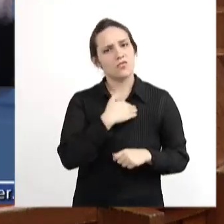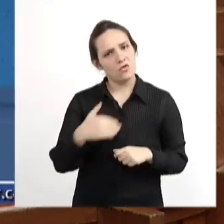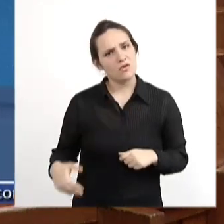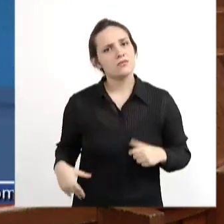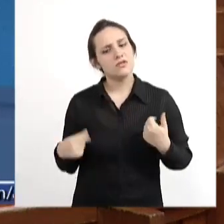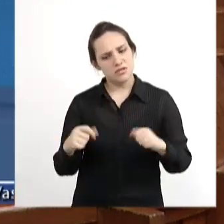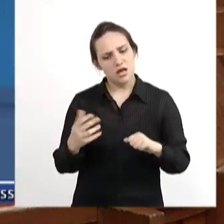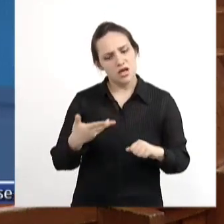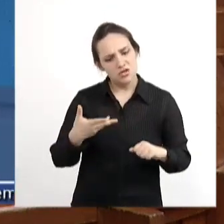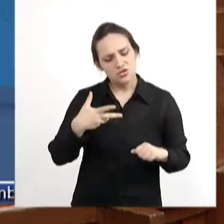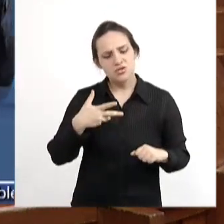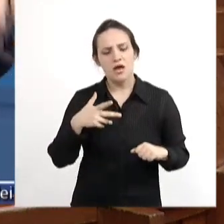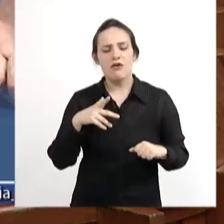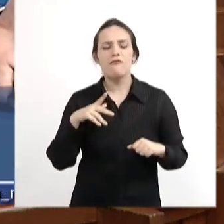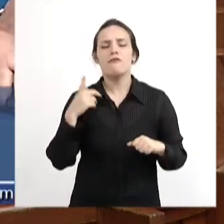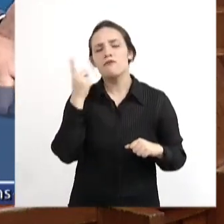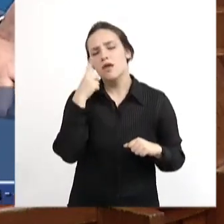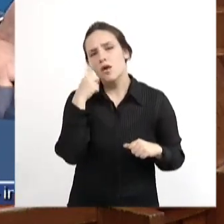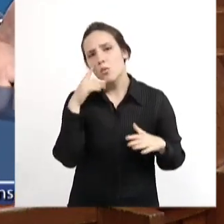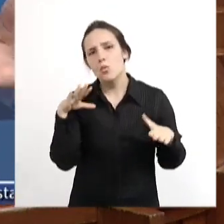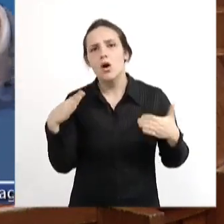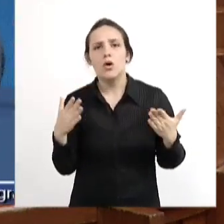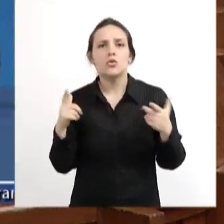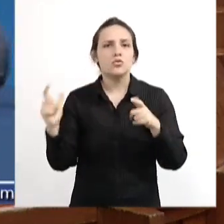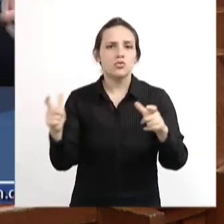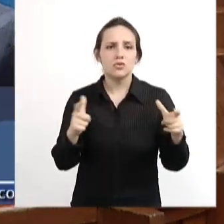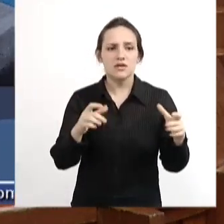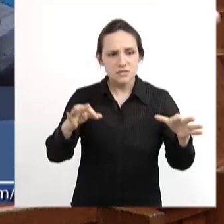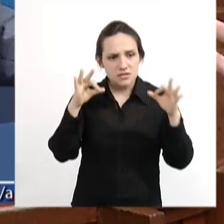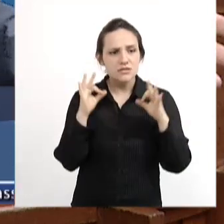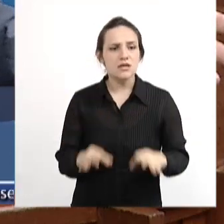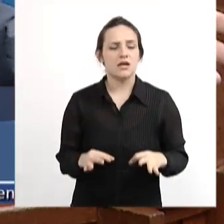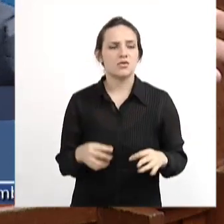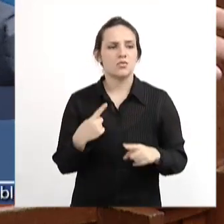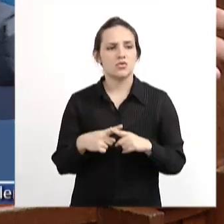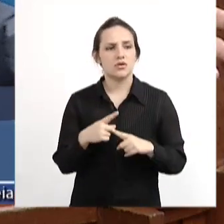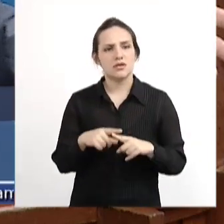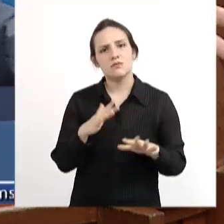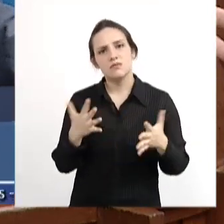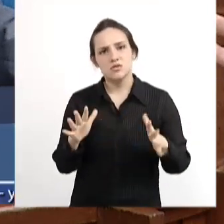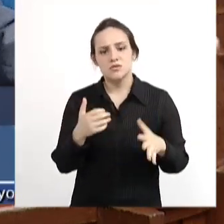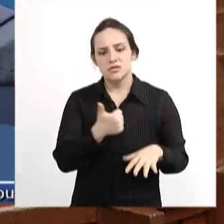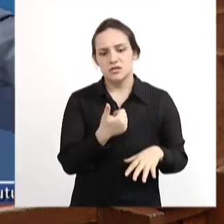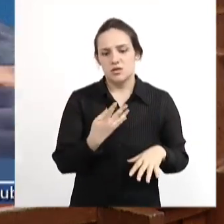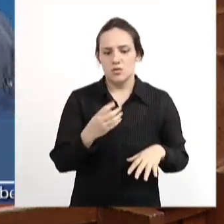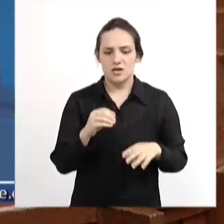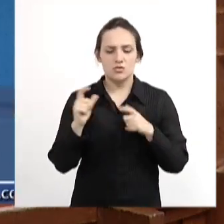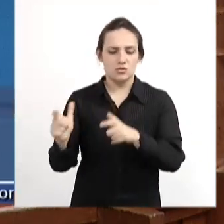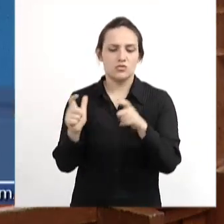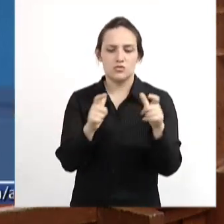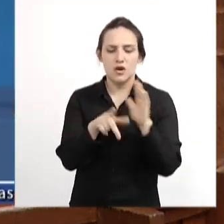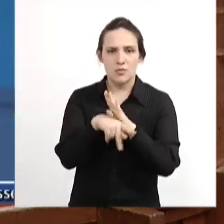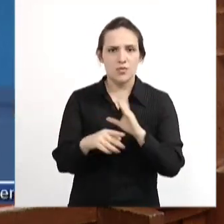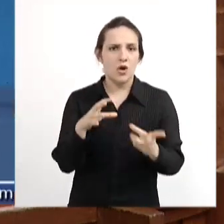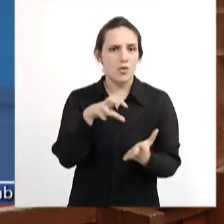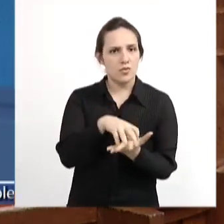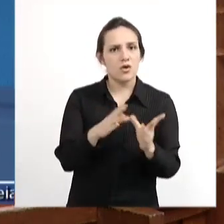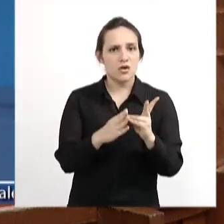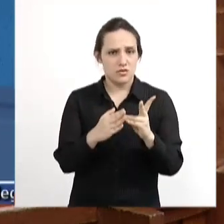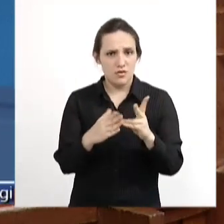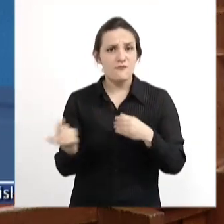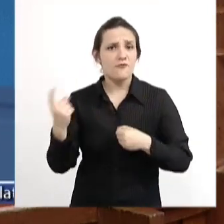agilizar, demarcar as terras das invasões, que tem mais de 140 no estado de Mato Grosso do Sul, coloca no patrimônio da